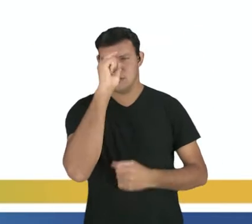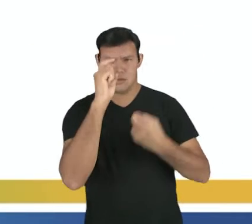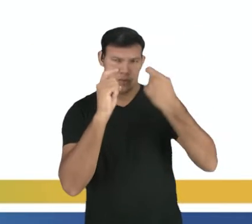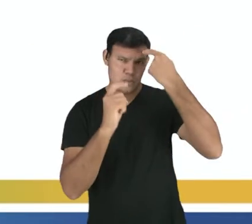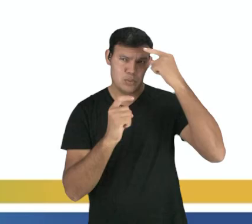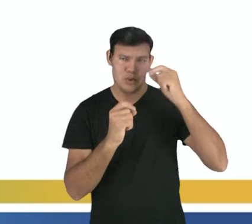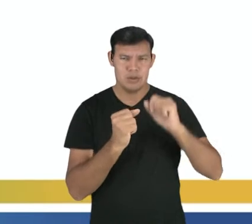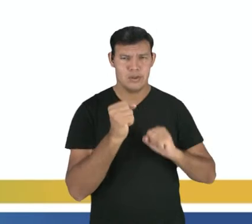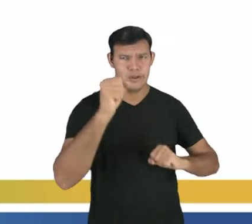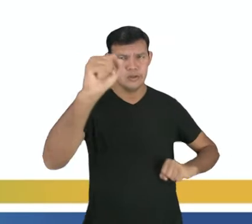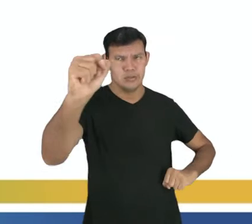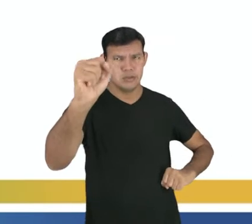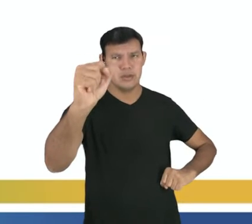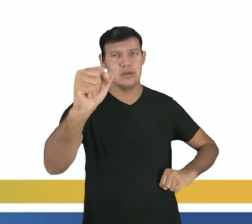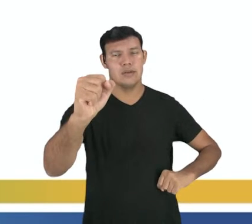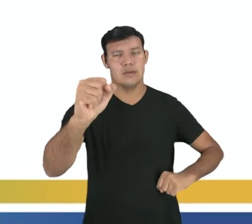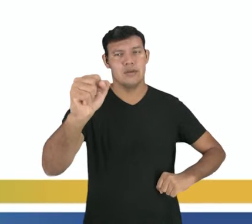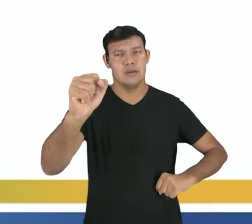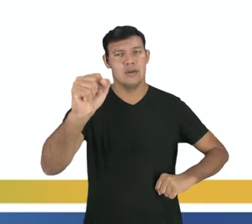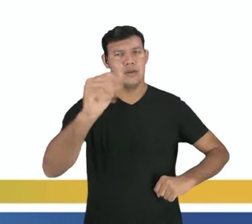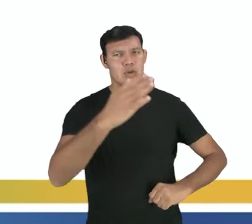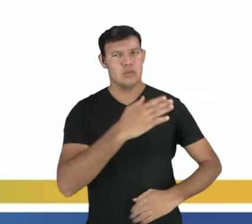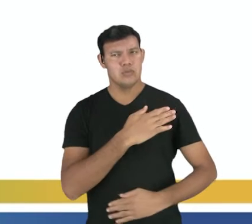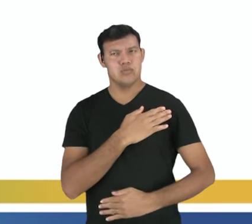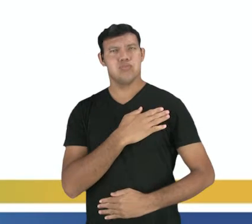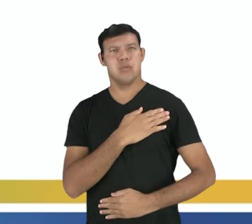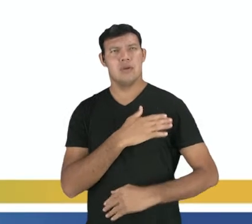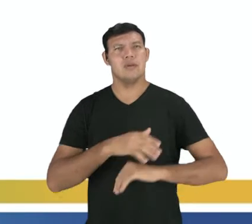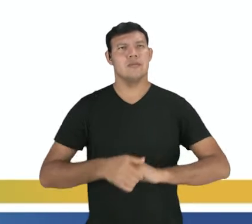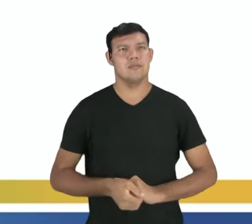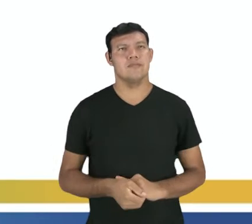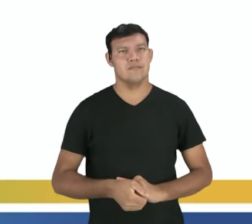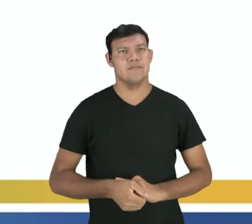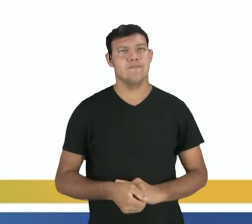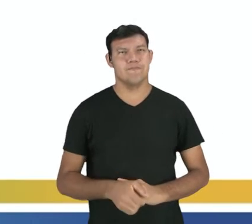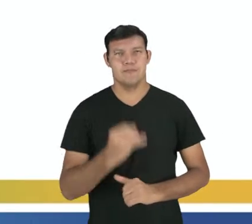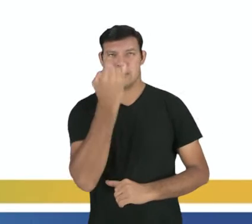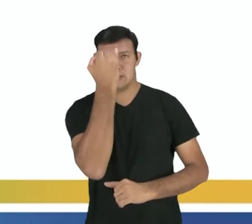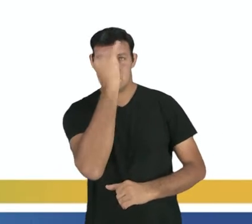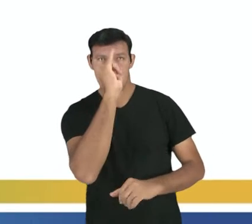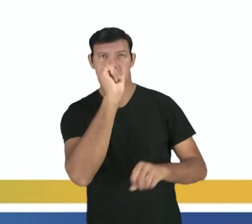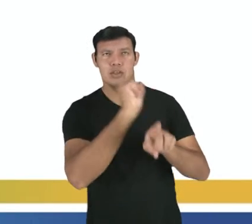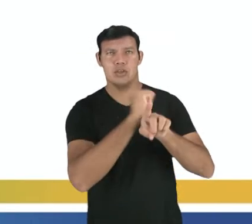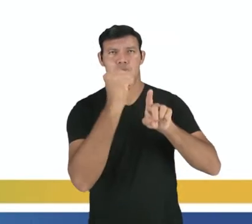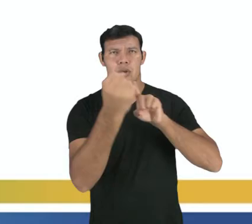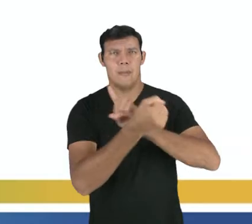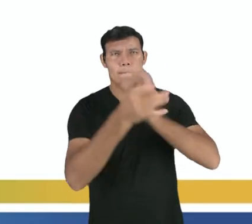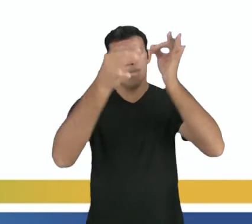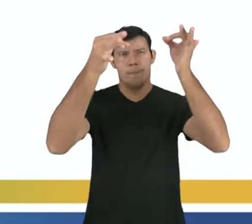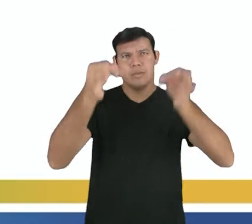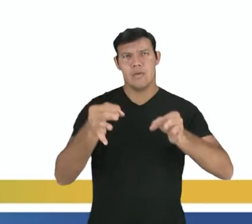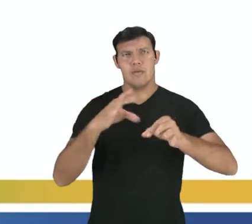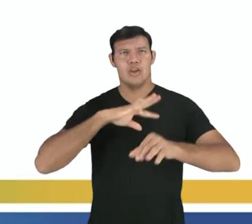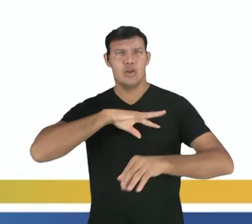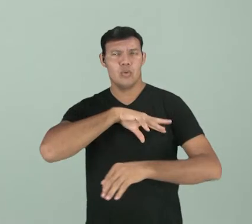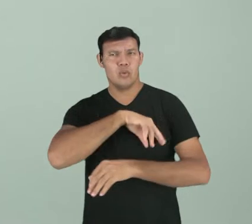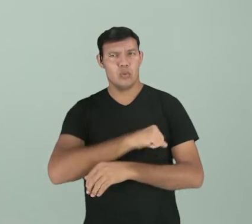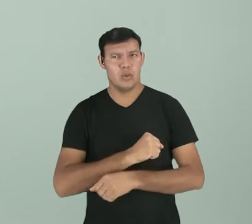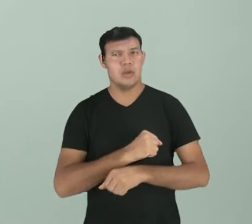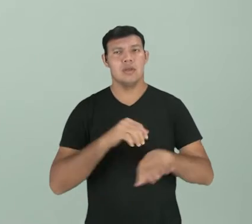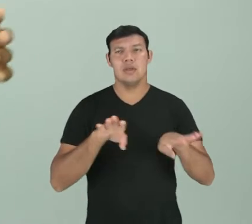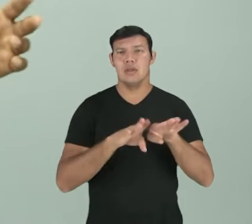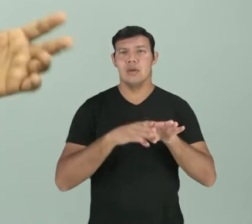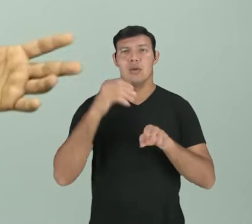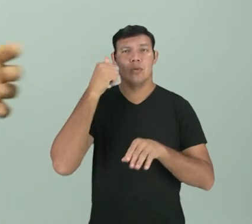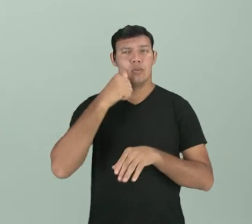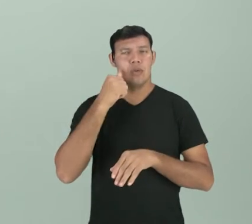herói nacional, idealização da sociedade, do amor e da mulher, né? A mulher, dentro das escolas